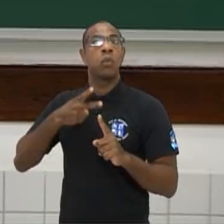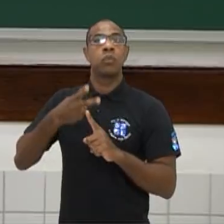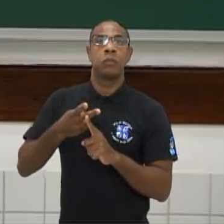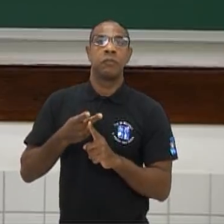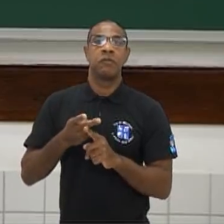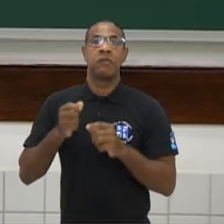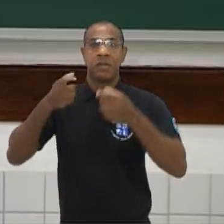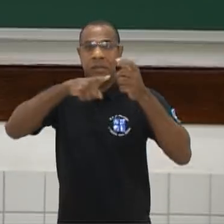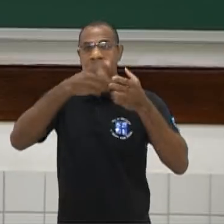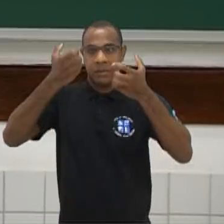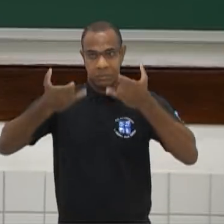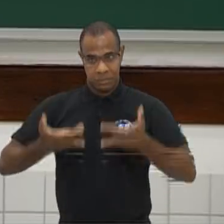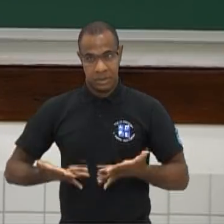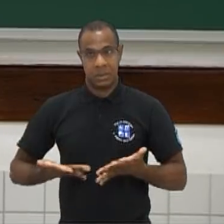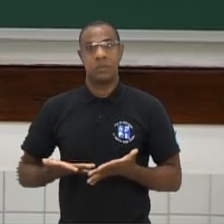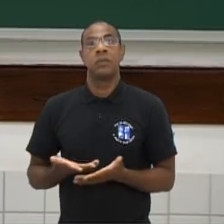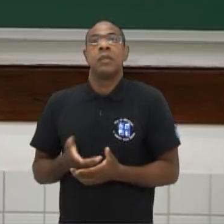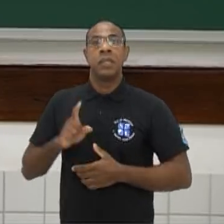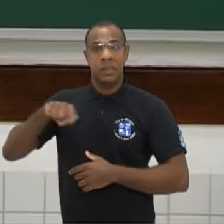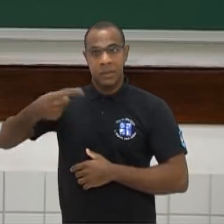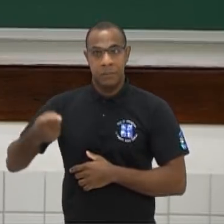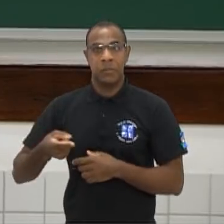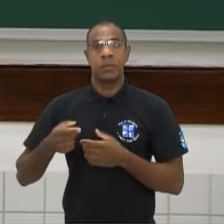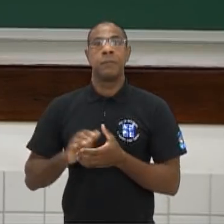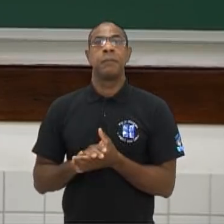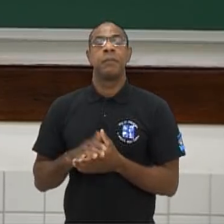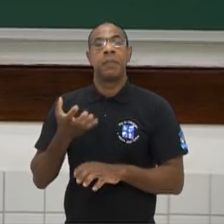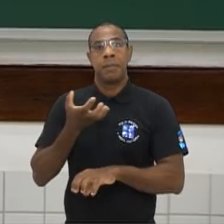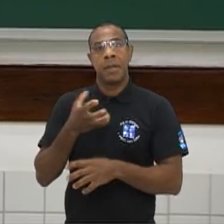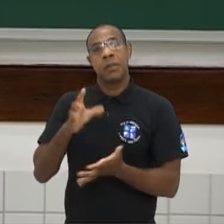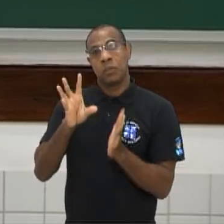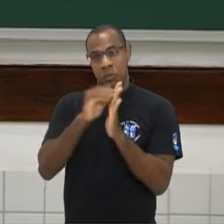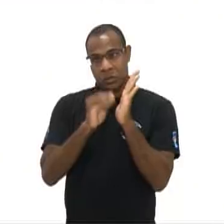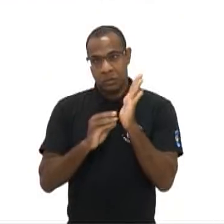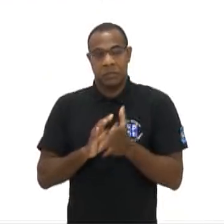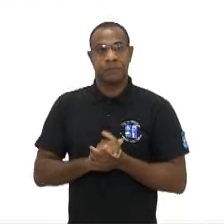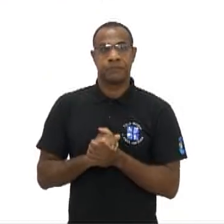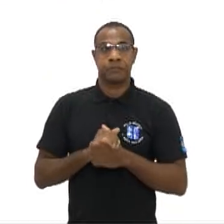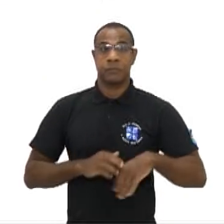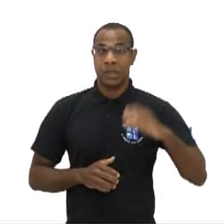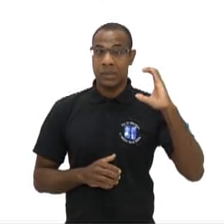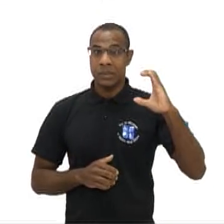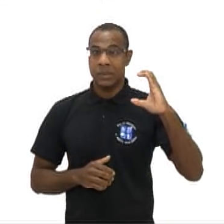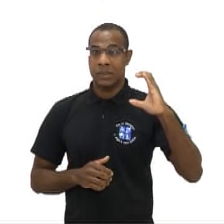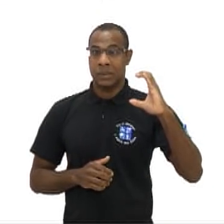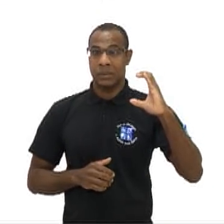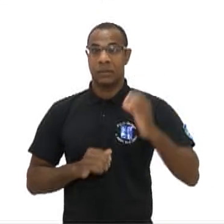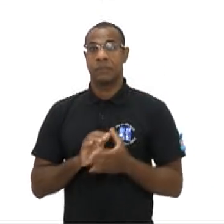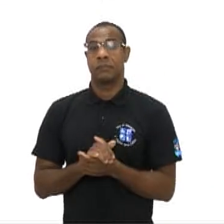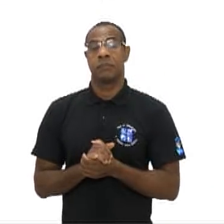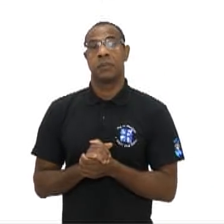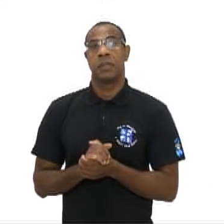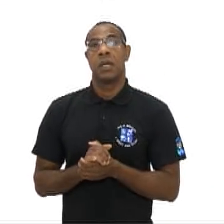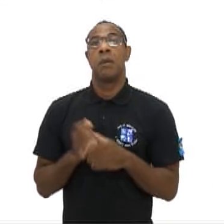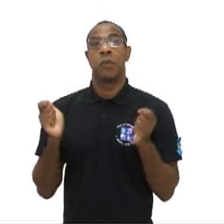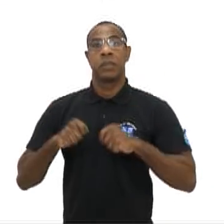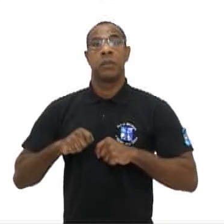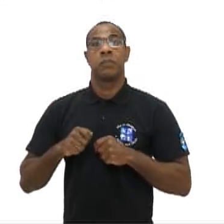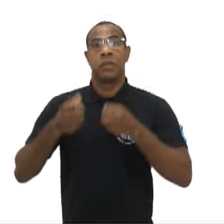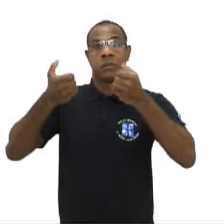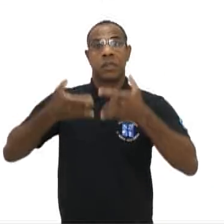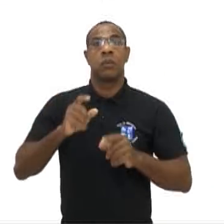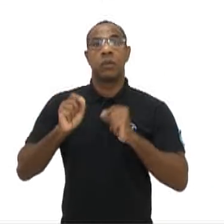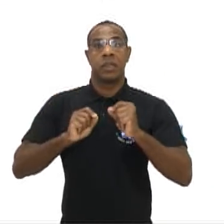isso. Característica do espelho plano, ok? Vamos ali então à nossa próxima alternativa. Na letra C, podemos definir que a imagem do